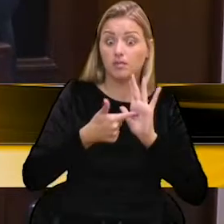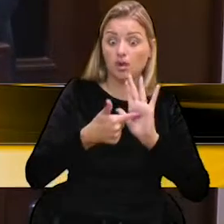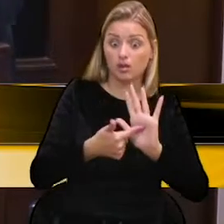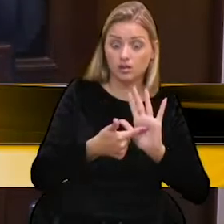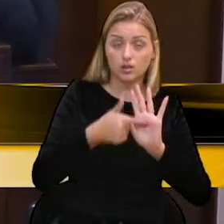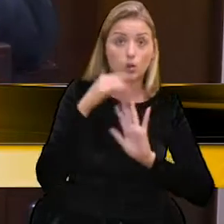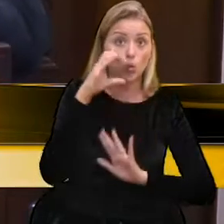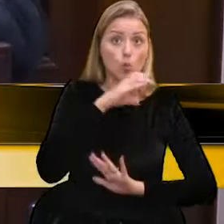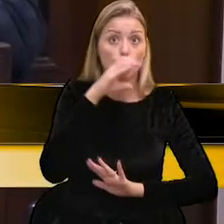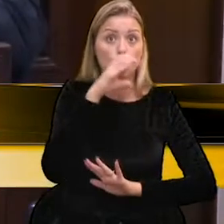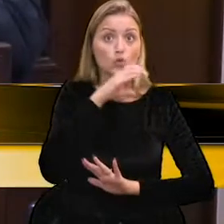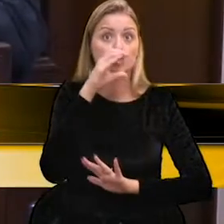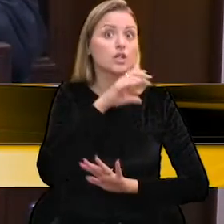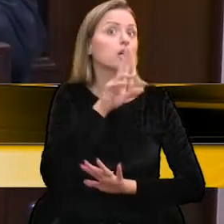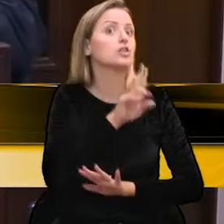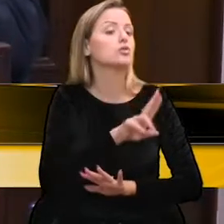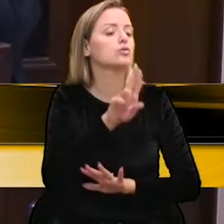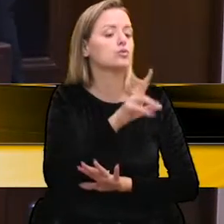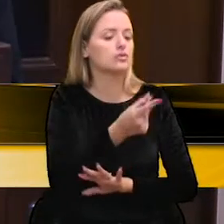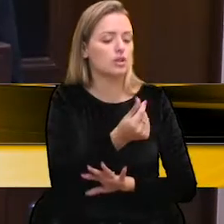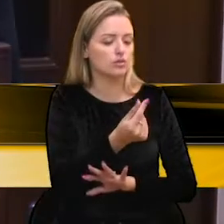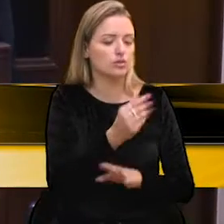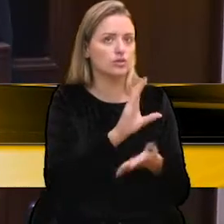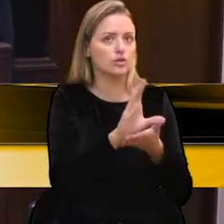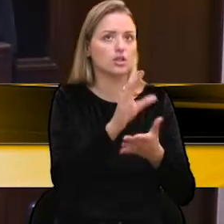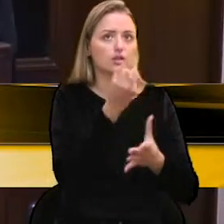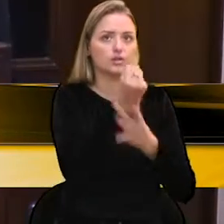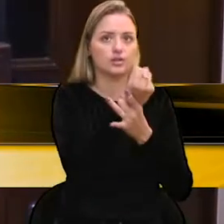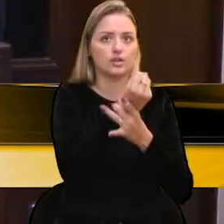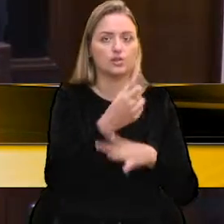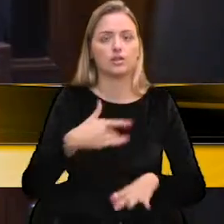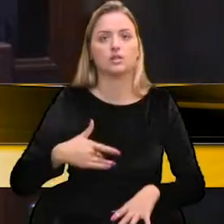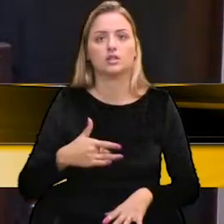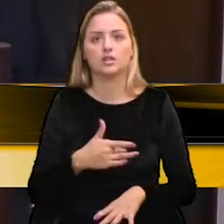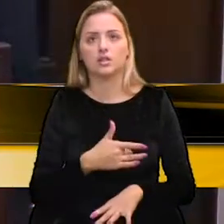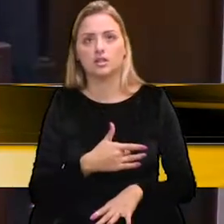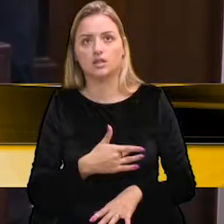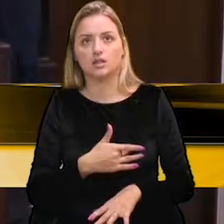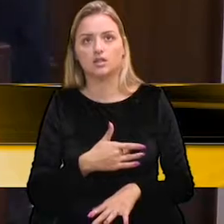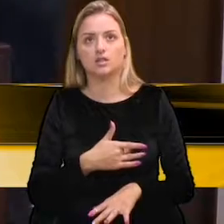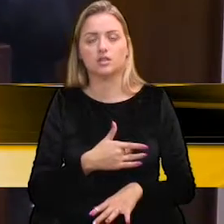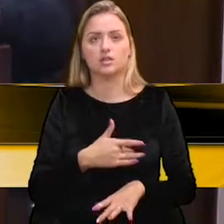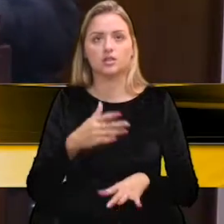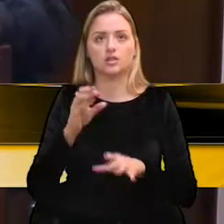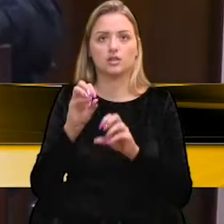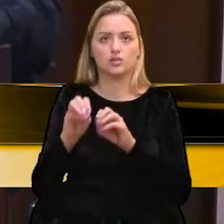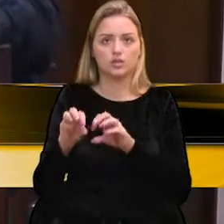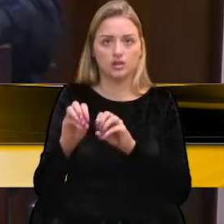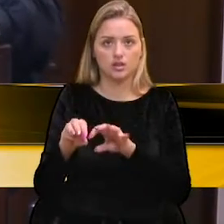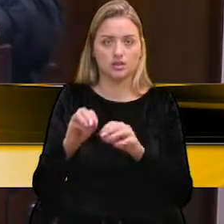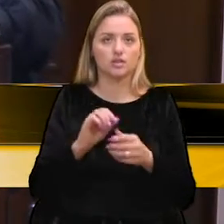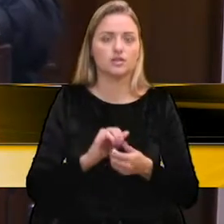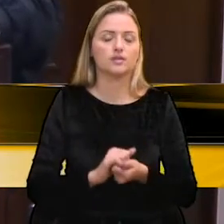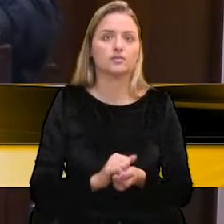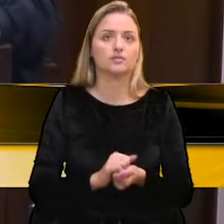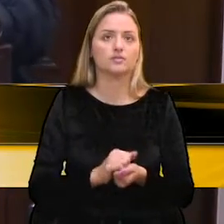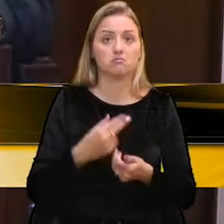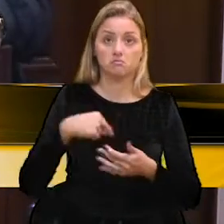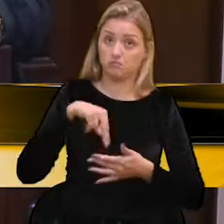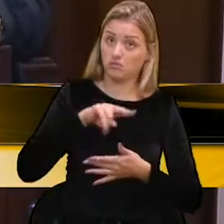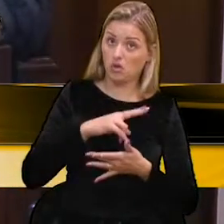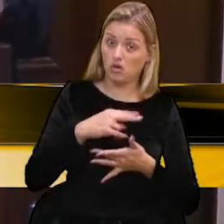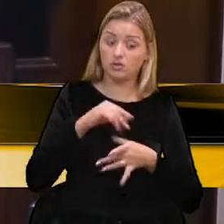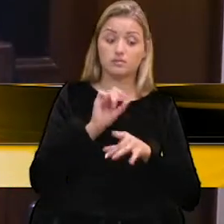dinheiro urgentemente nas outras áreas. Segurança, saúde e educação. E nós